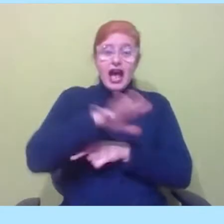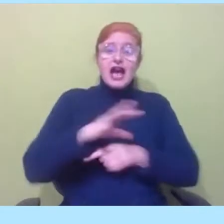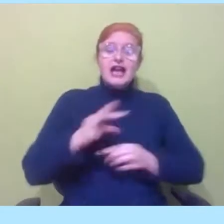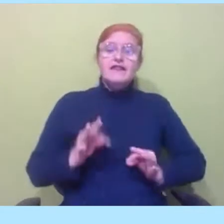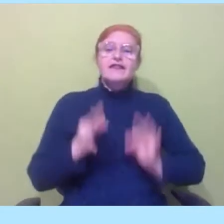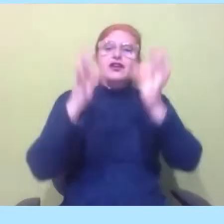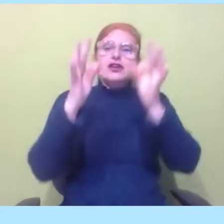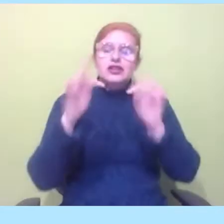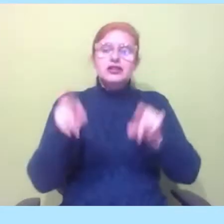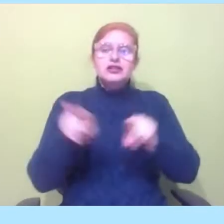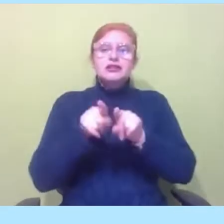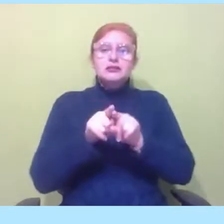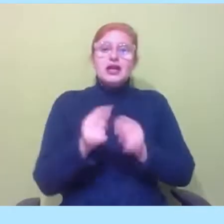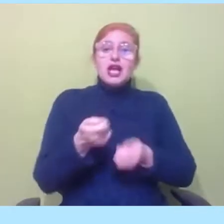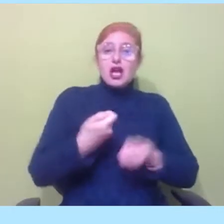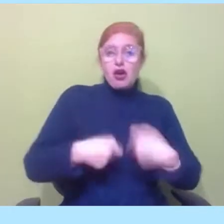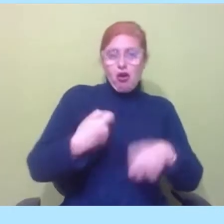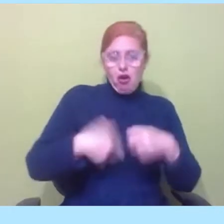disputa política.